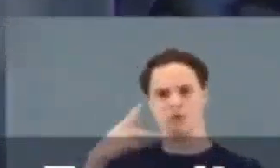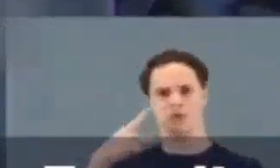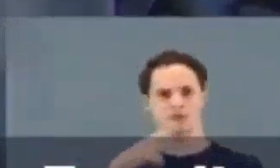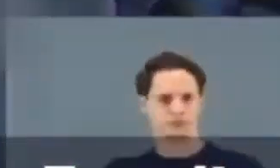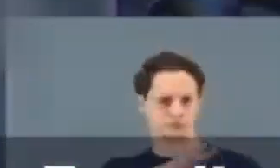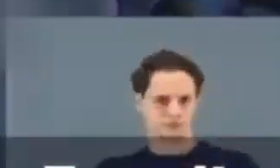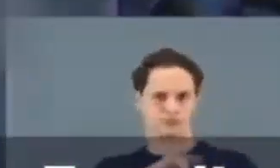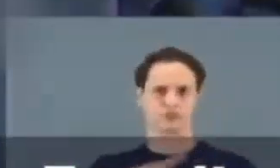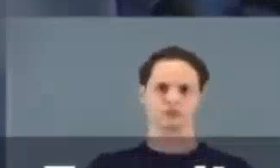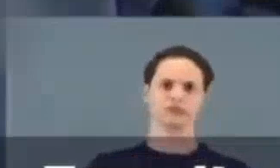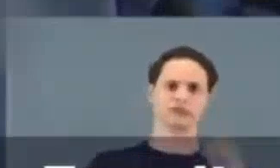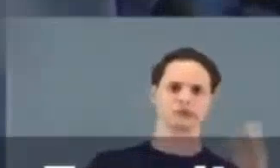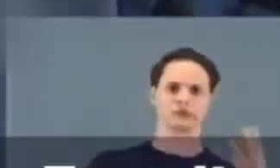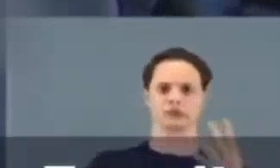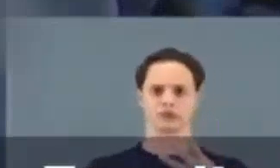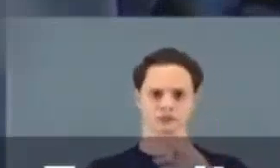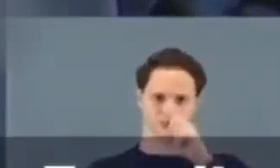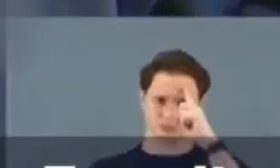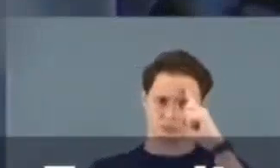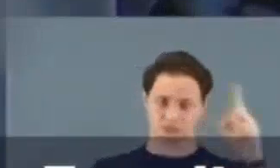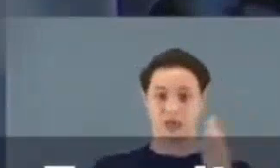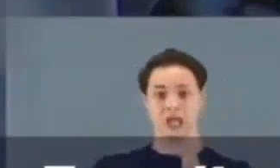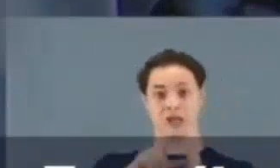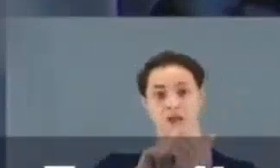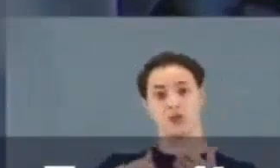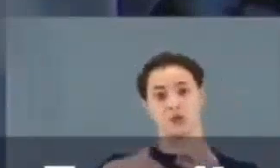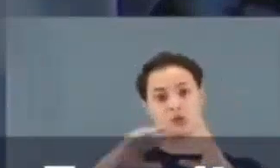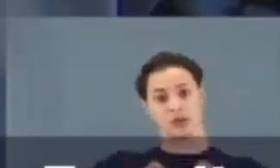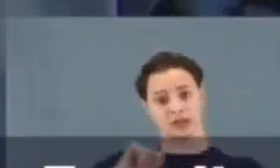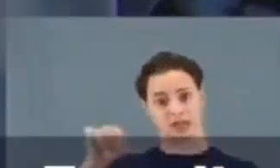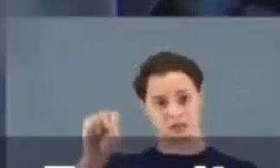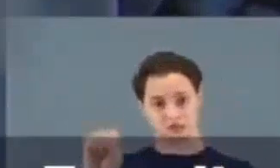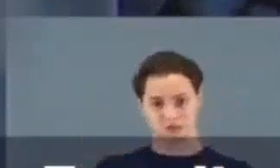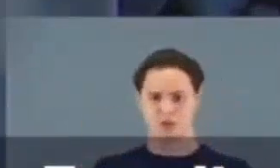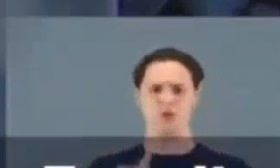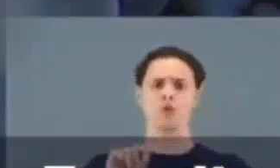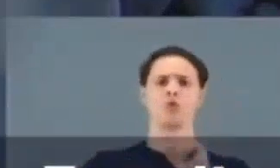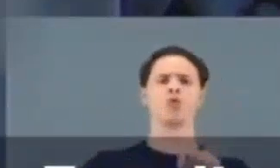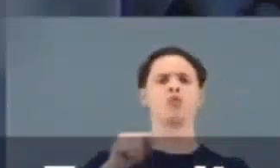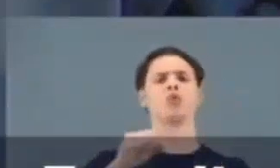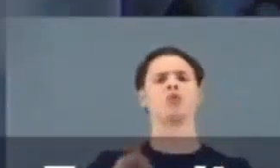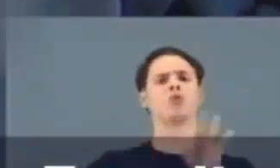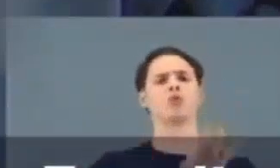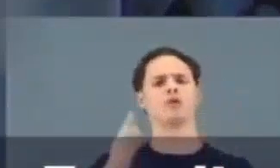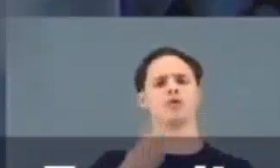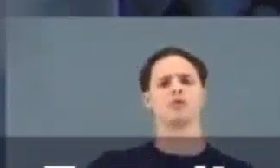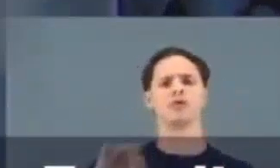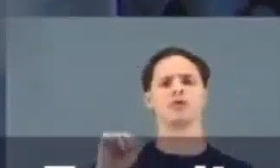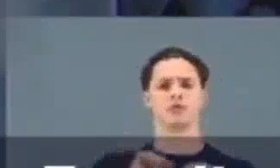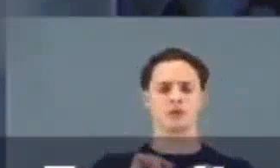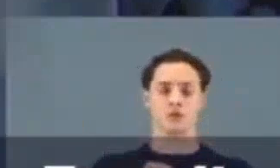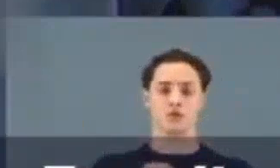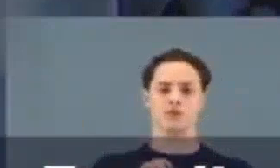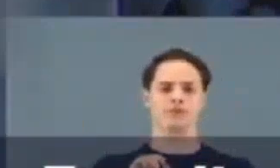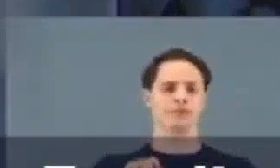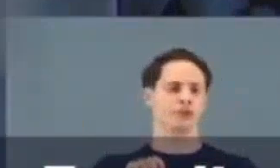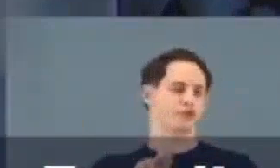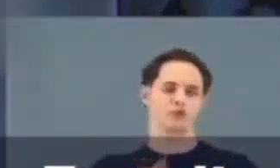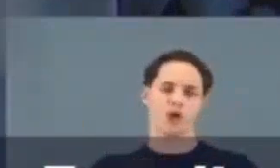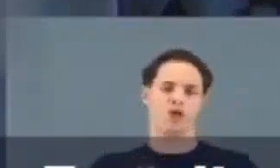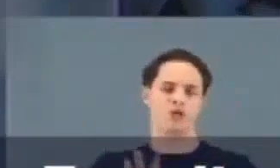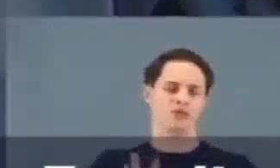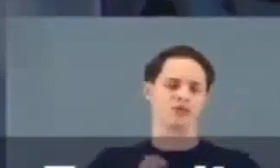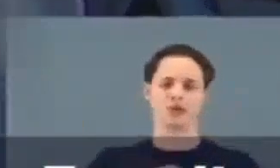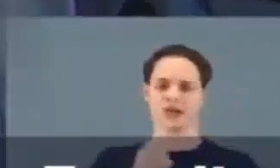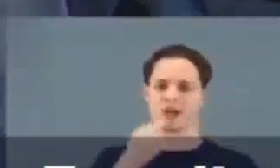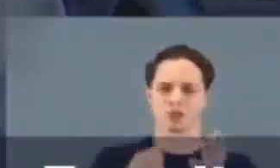3, 4 dias antes de eu assumir a superintendência de Santa Catarina. O que fez o juiz federal? Sequer aceitou a denúncia. Isso não